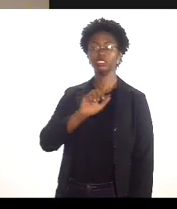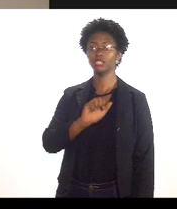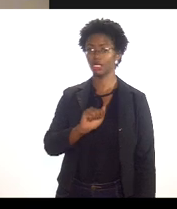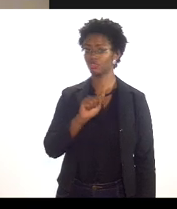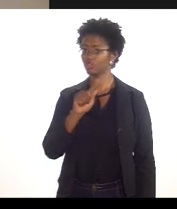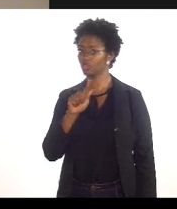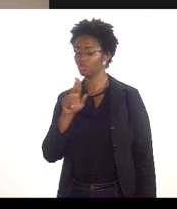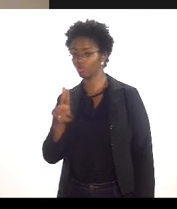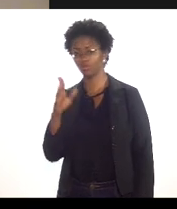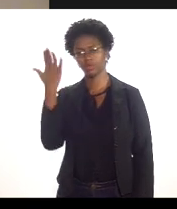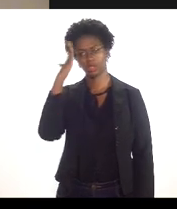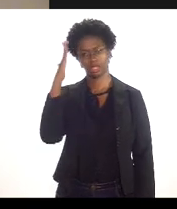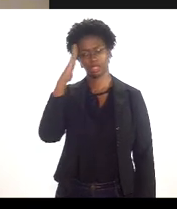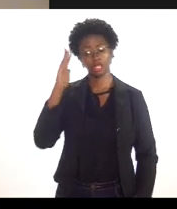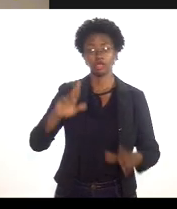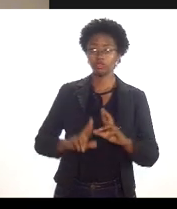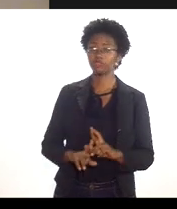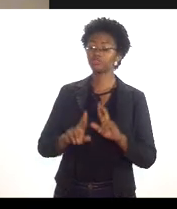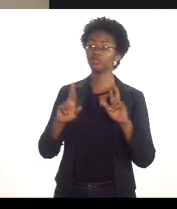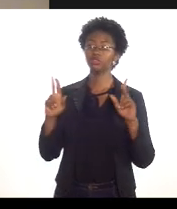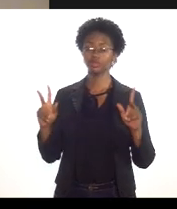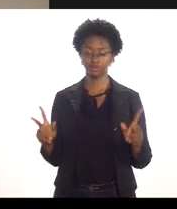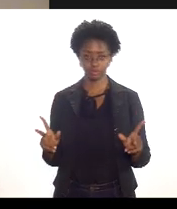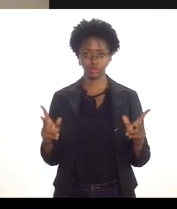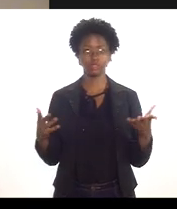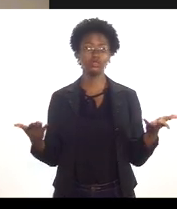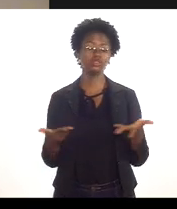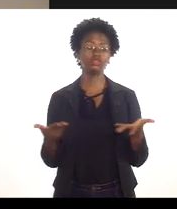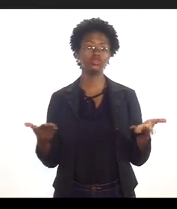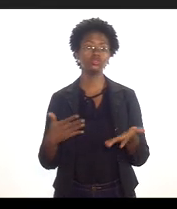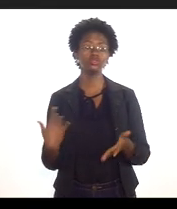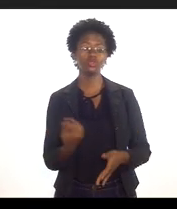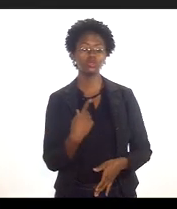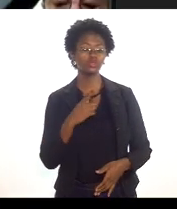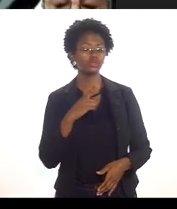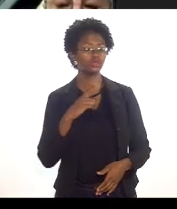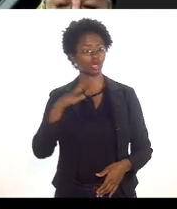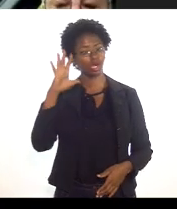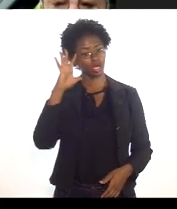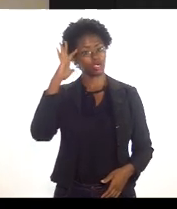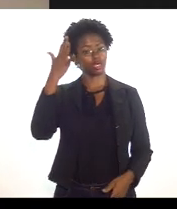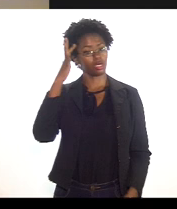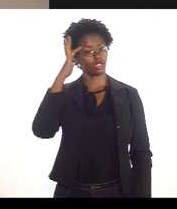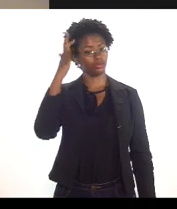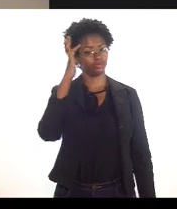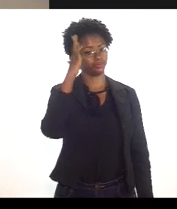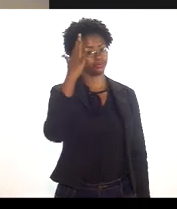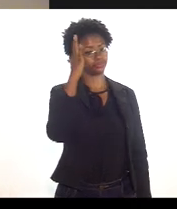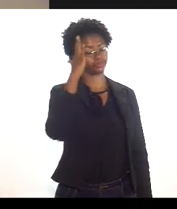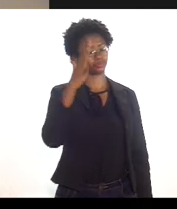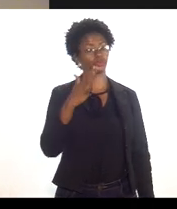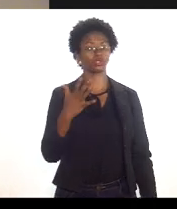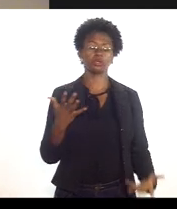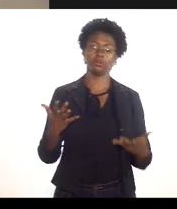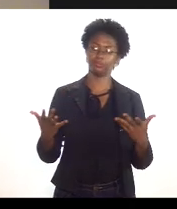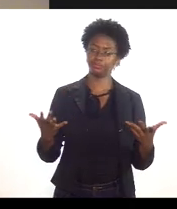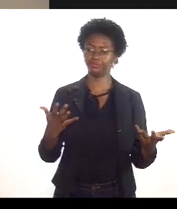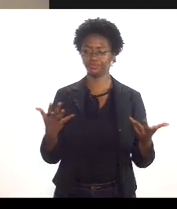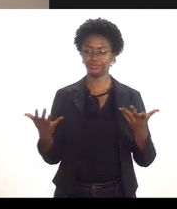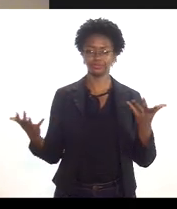fez uma interpretação diferente e hoje nós temos uma resolução que está, vamos dizer assim,